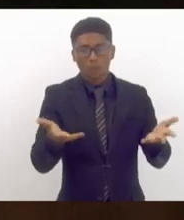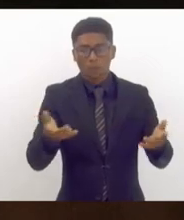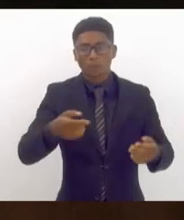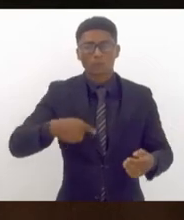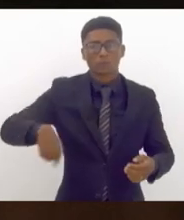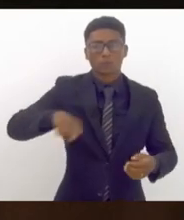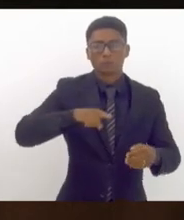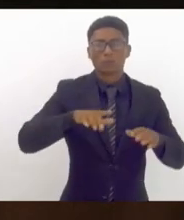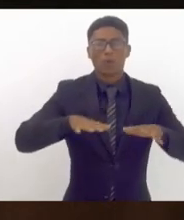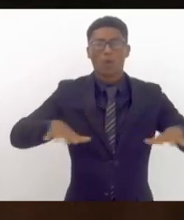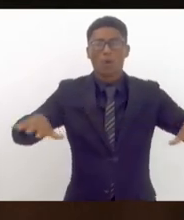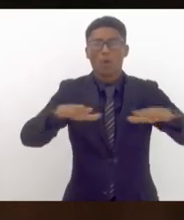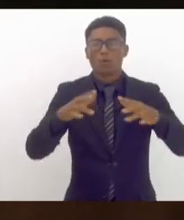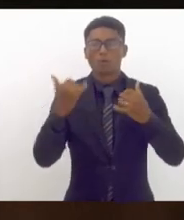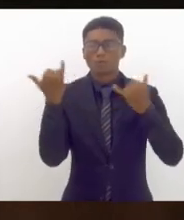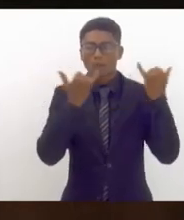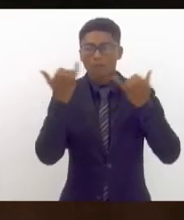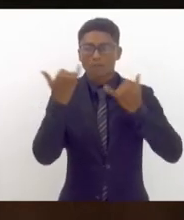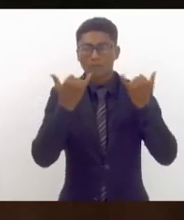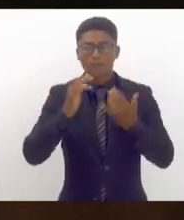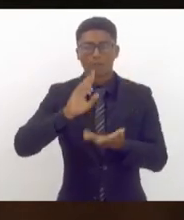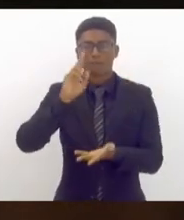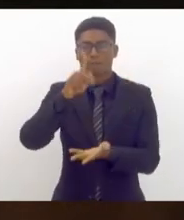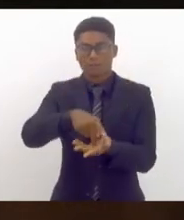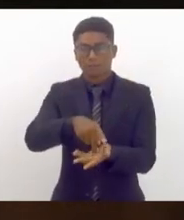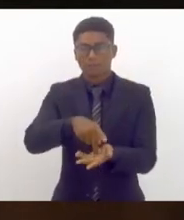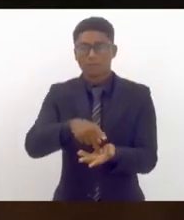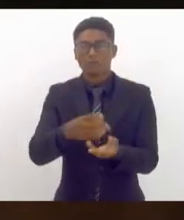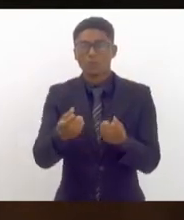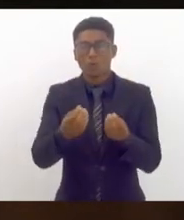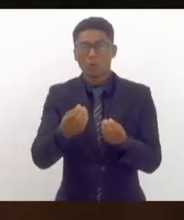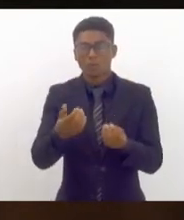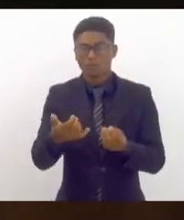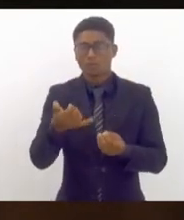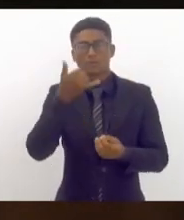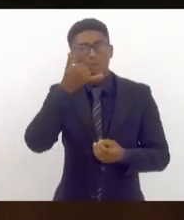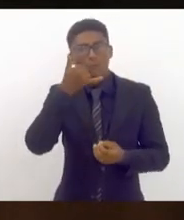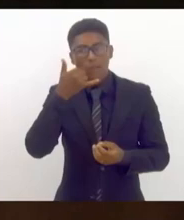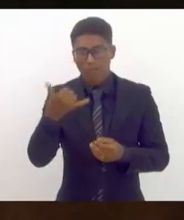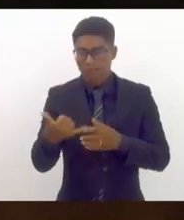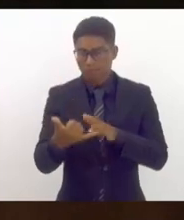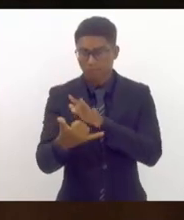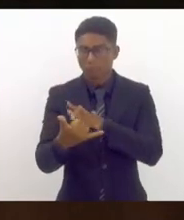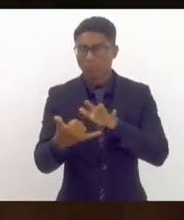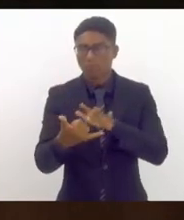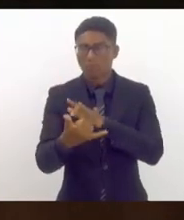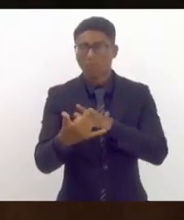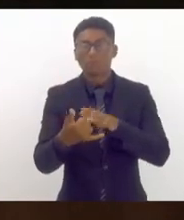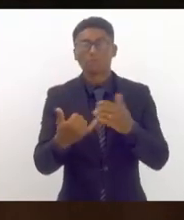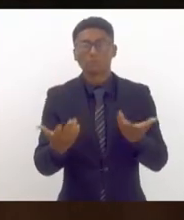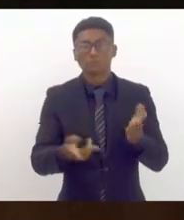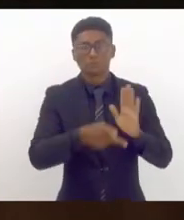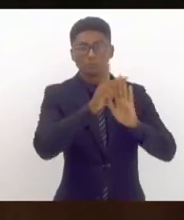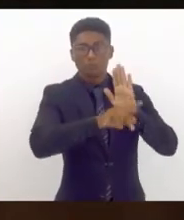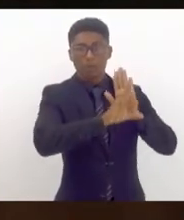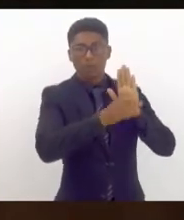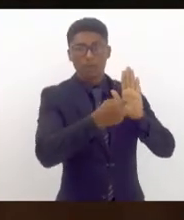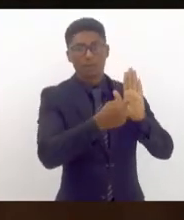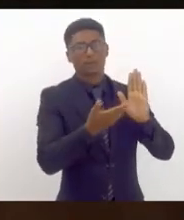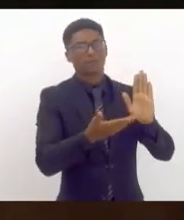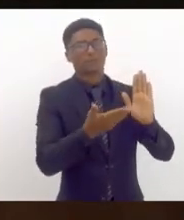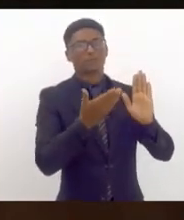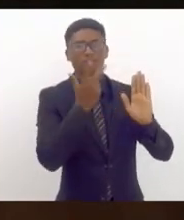a informação de verdade, de fato, aqui na palma das nossas mãos. E o projeto vem defendendo uma matéria